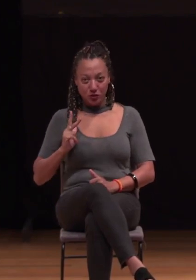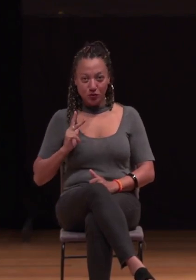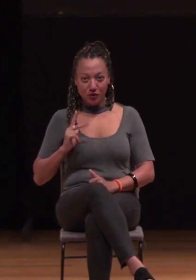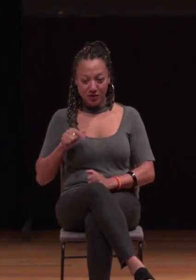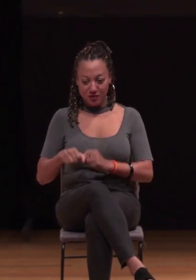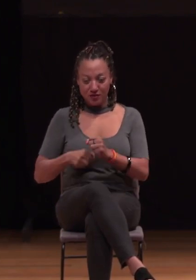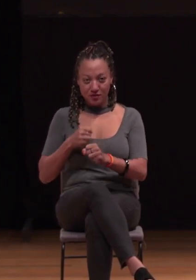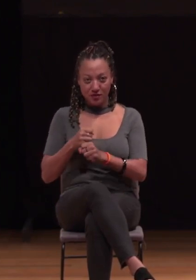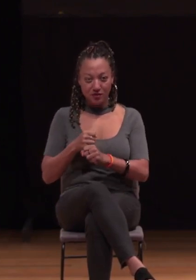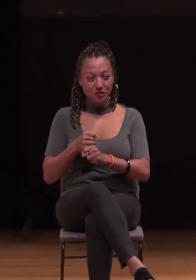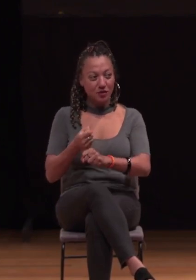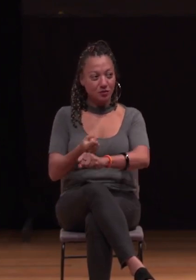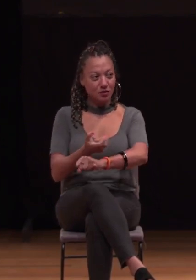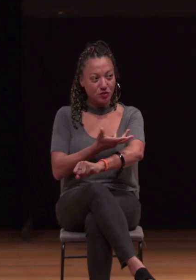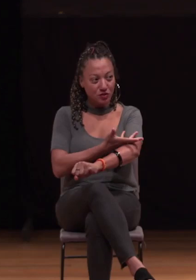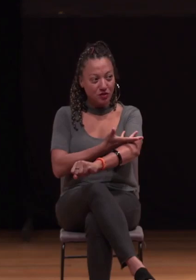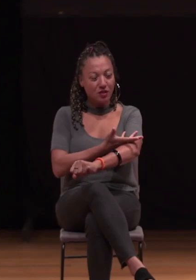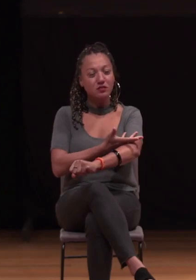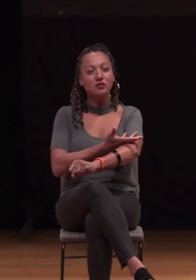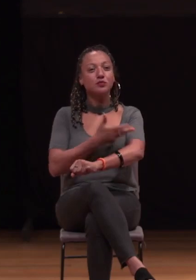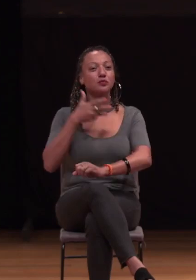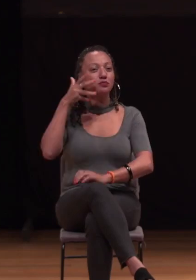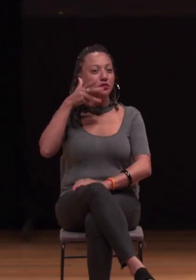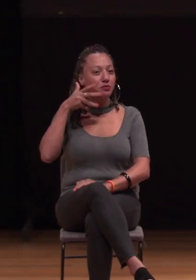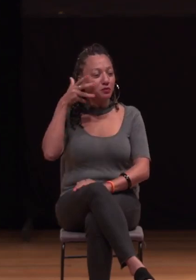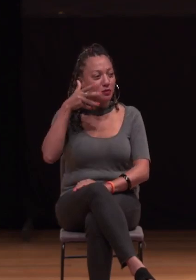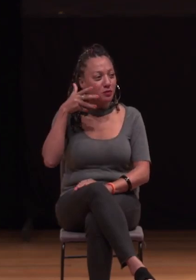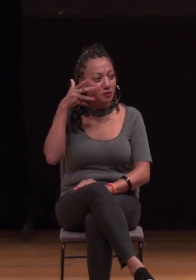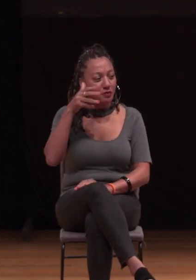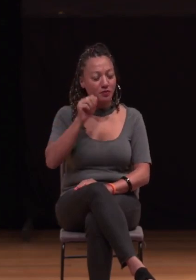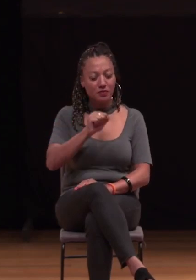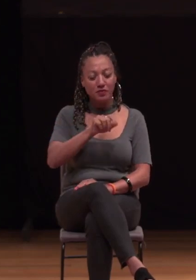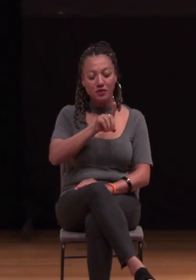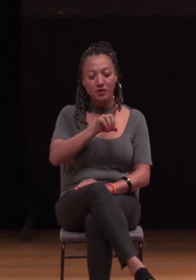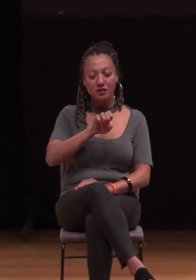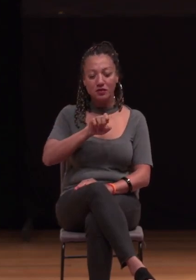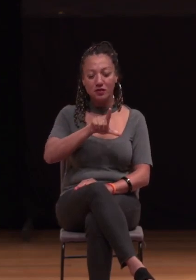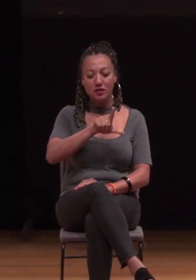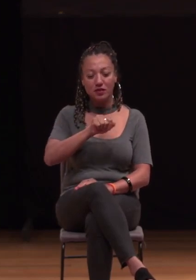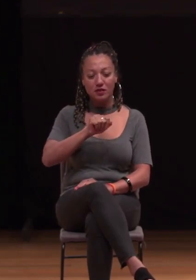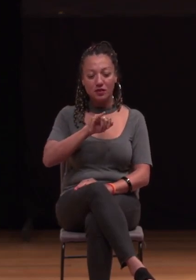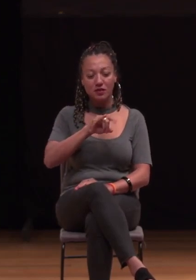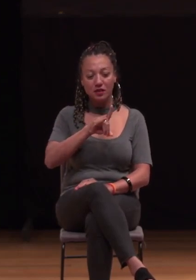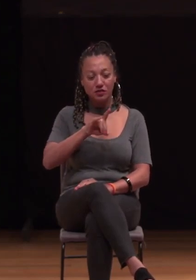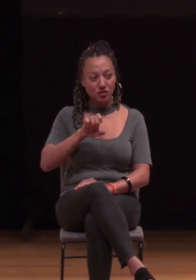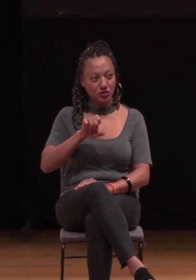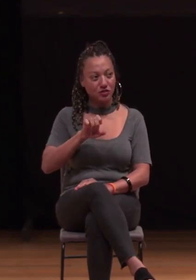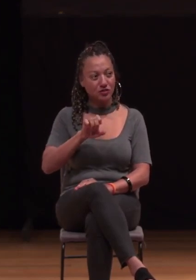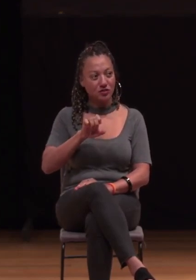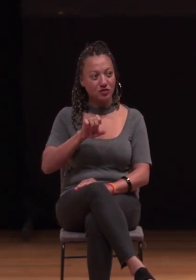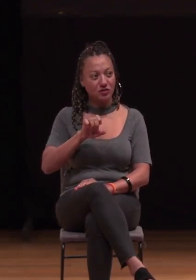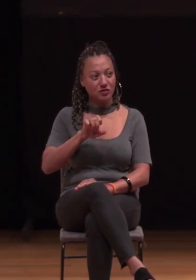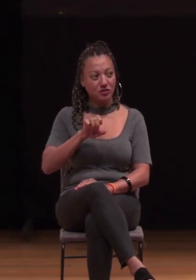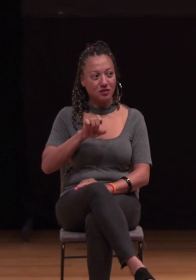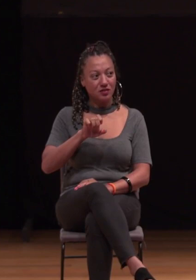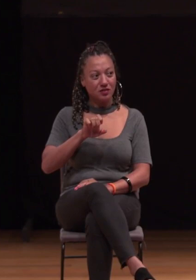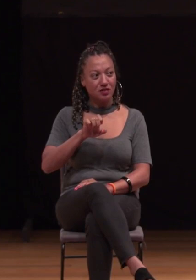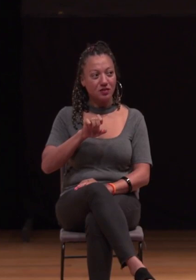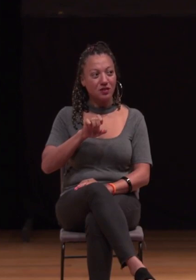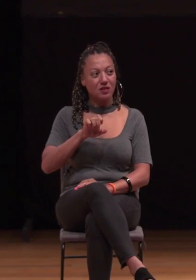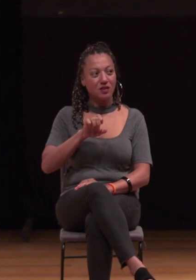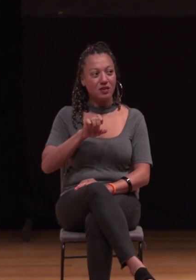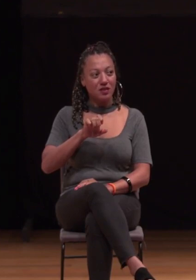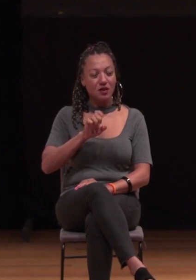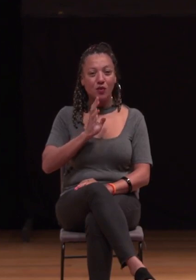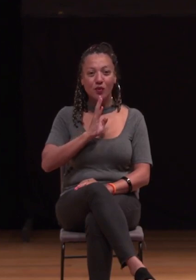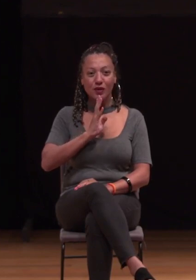fiquei extremamente emocionada com a fala da Adelaide. Desculpa. Eu realmente não conheço o filme